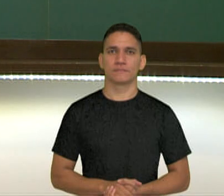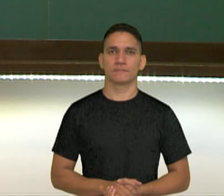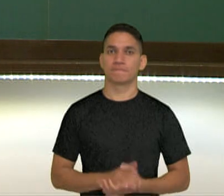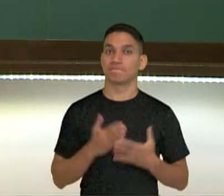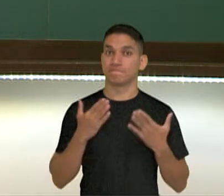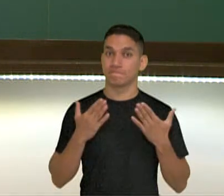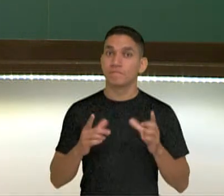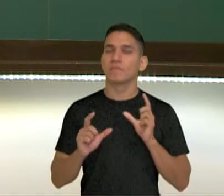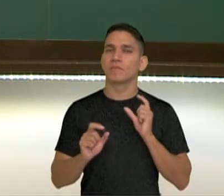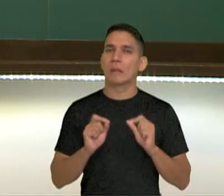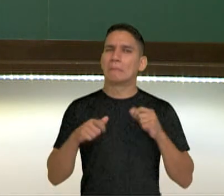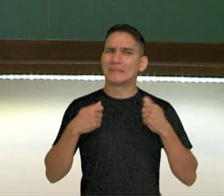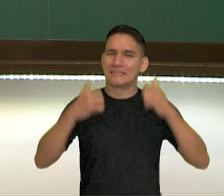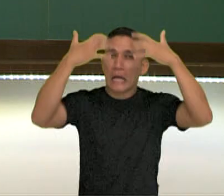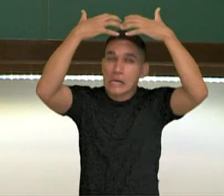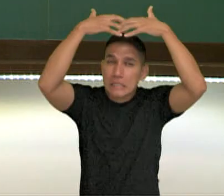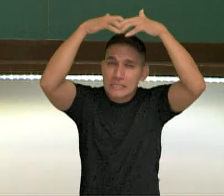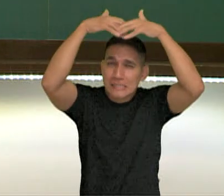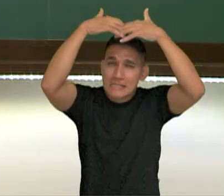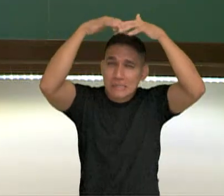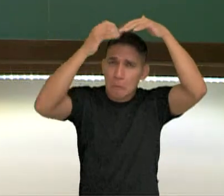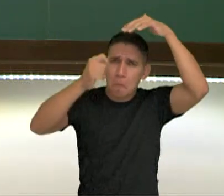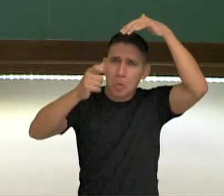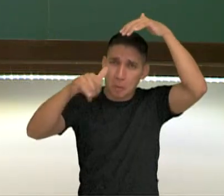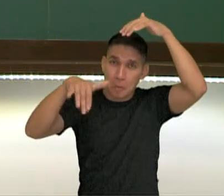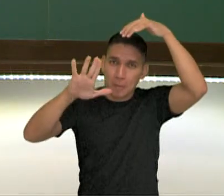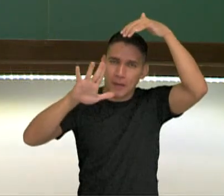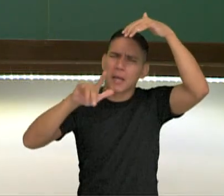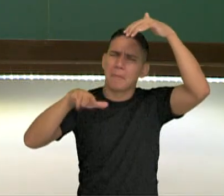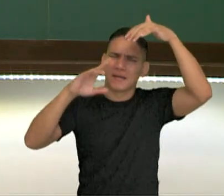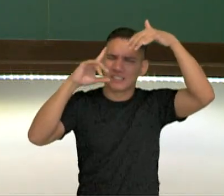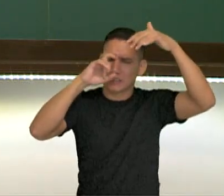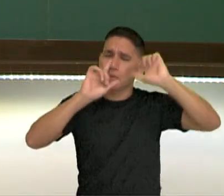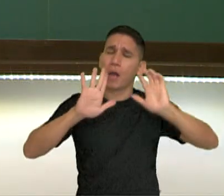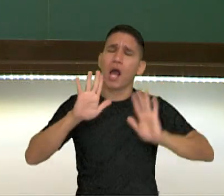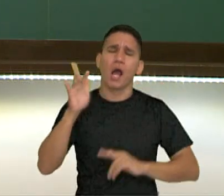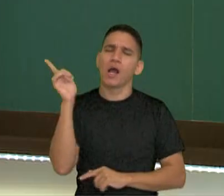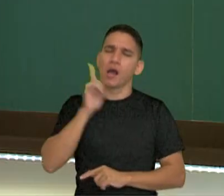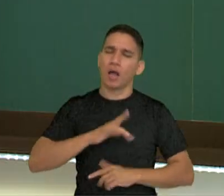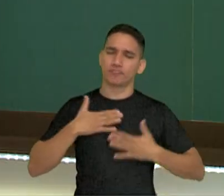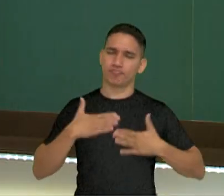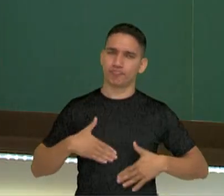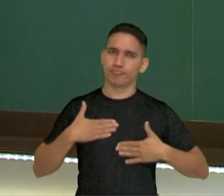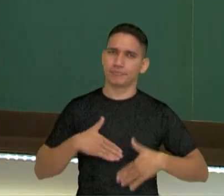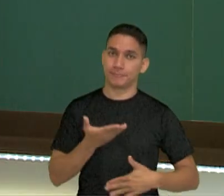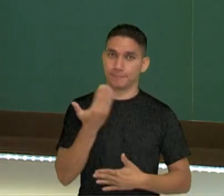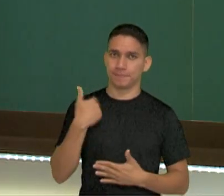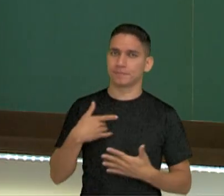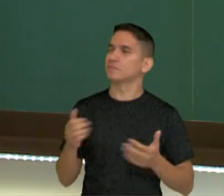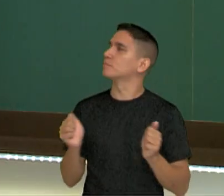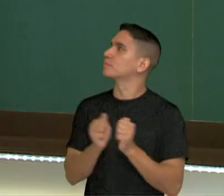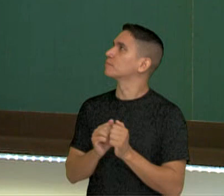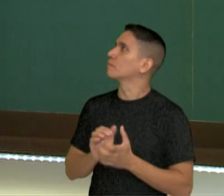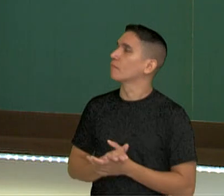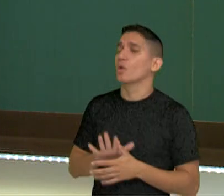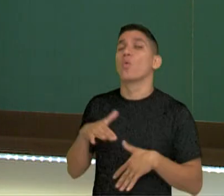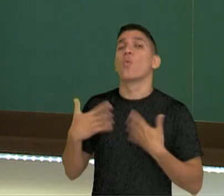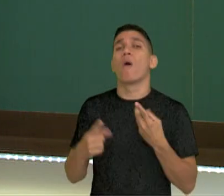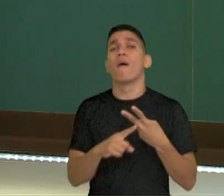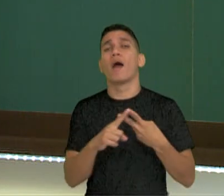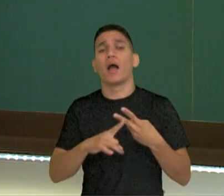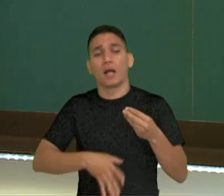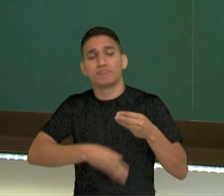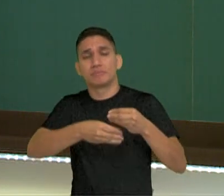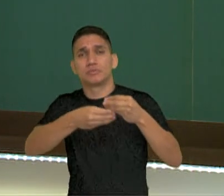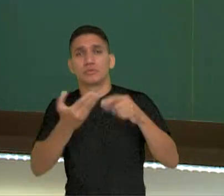Esse teve que queimar um pouco mais os neurônios, né? Tava um pouco mais difícil, mas vamos lá, vamos corrigir junto. Qual a contribuição de cada alelo